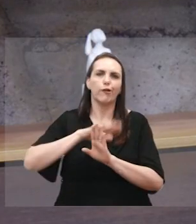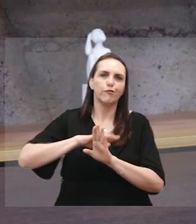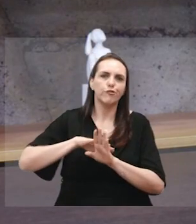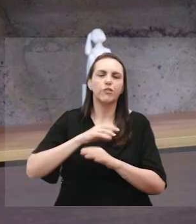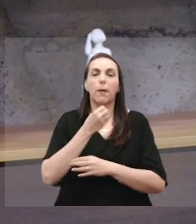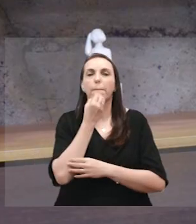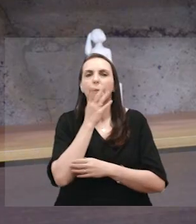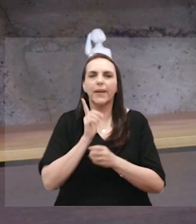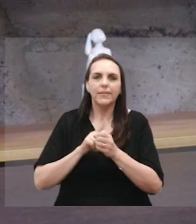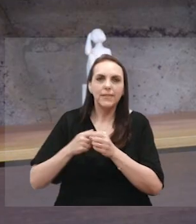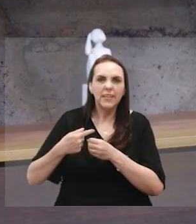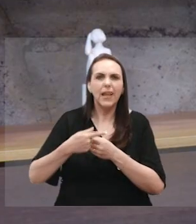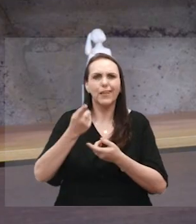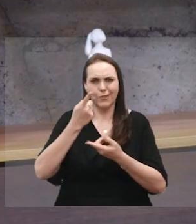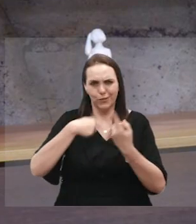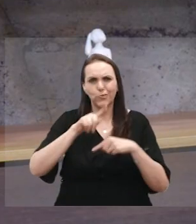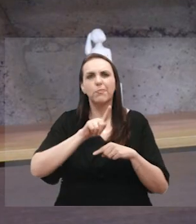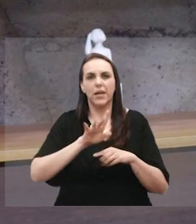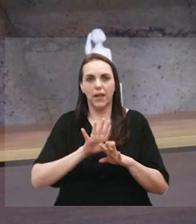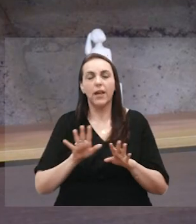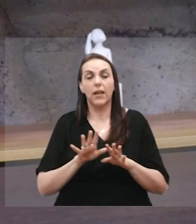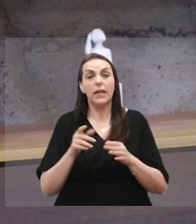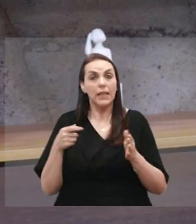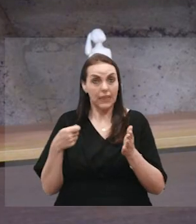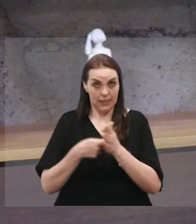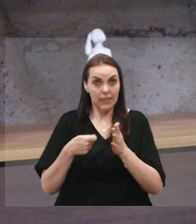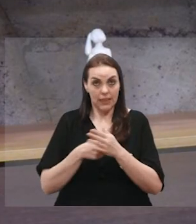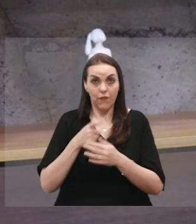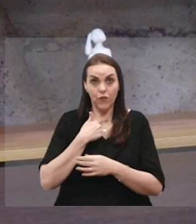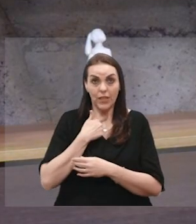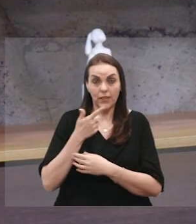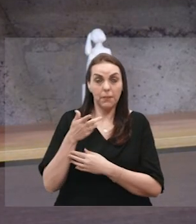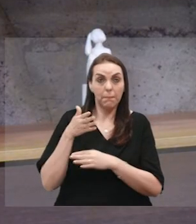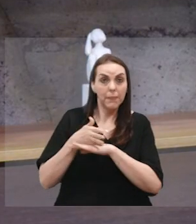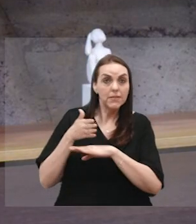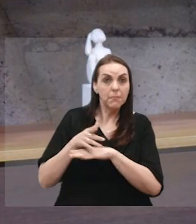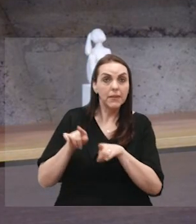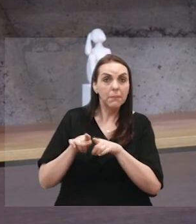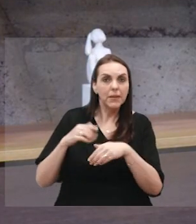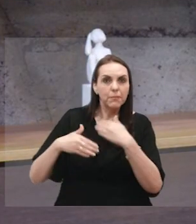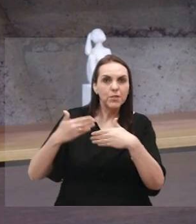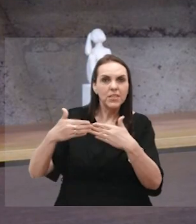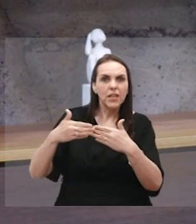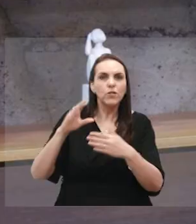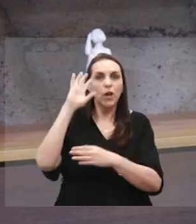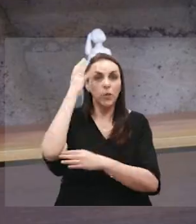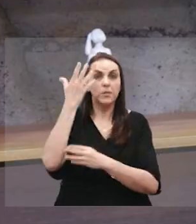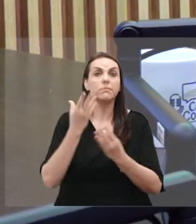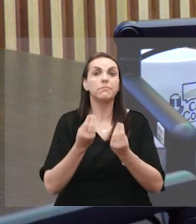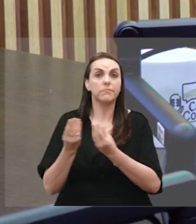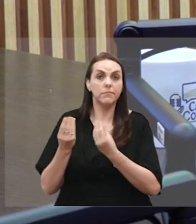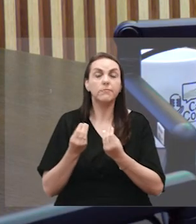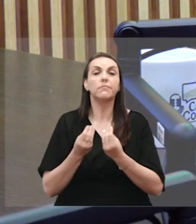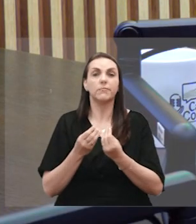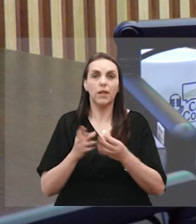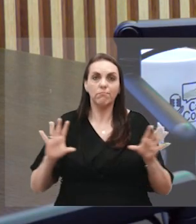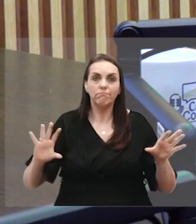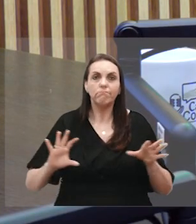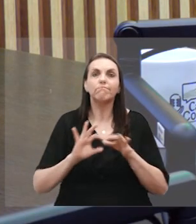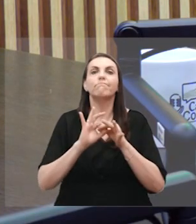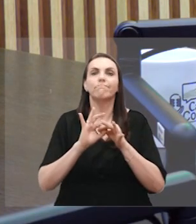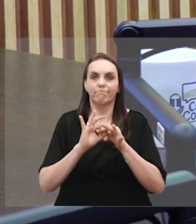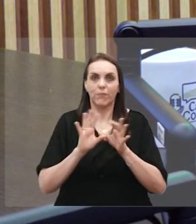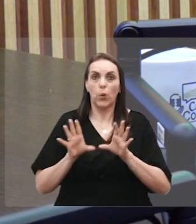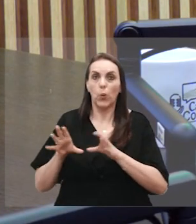bem da cidade. O senhor pretende participar também desse processo? Tem acontecido muito isso, a união